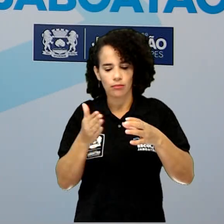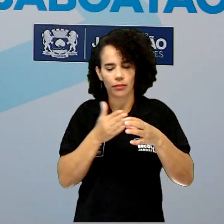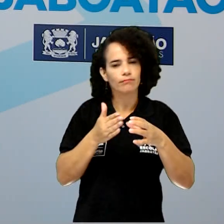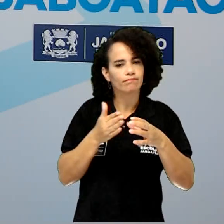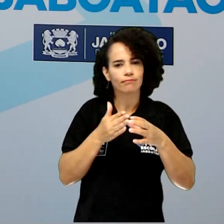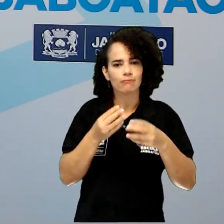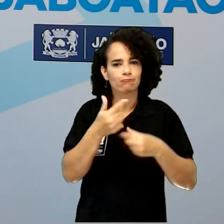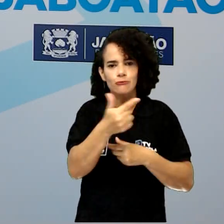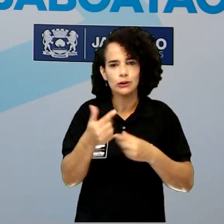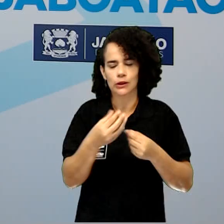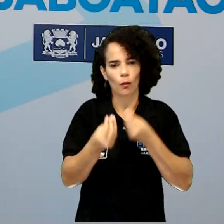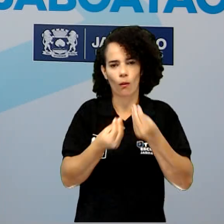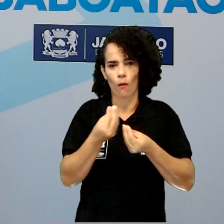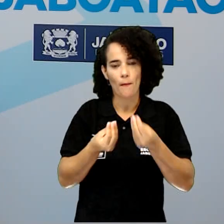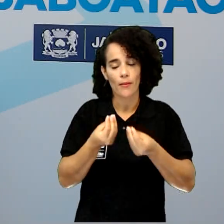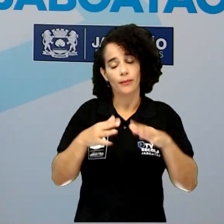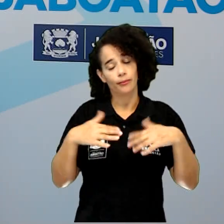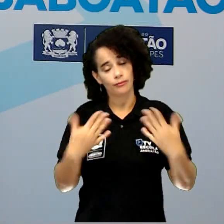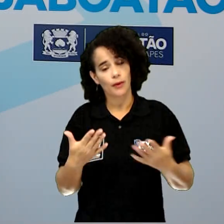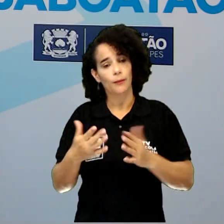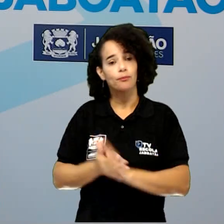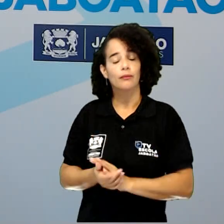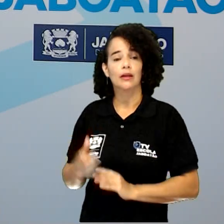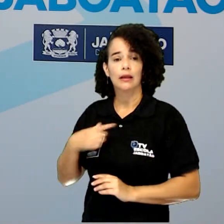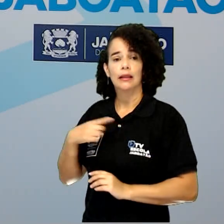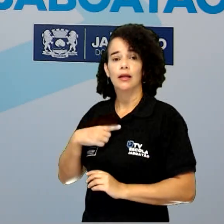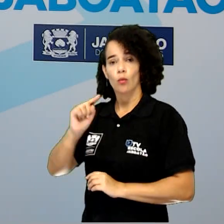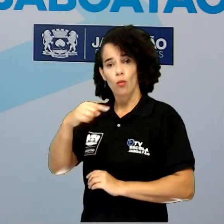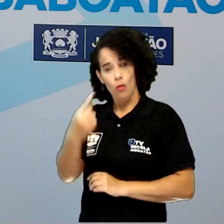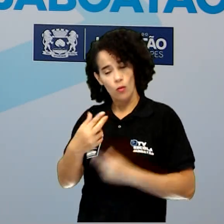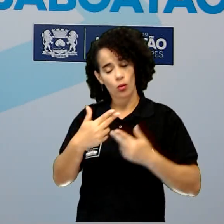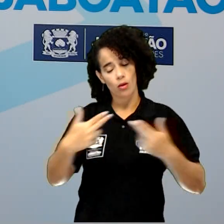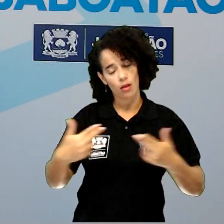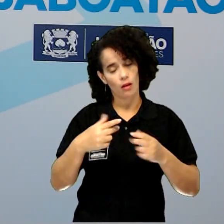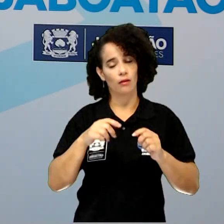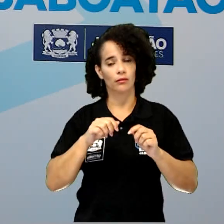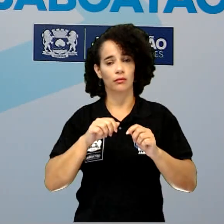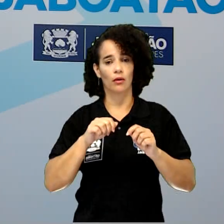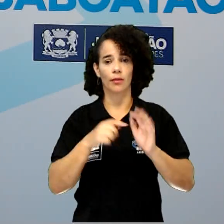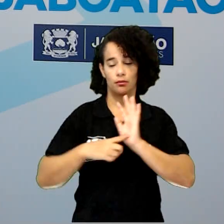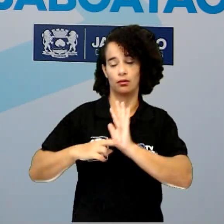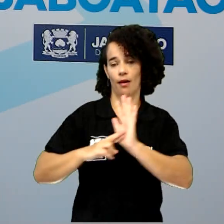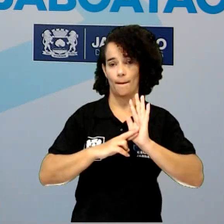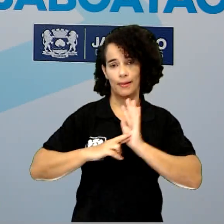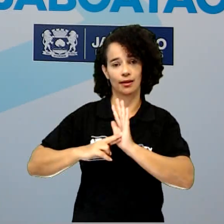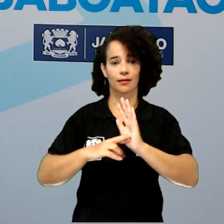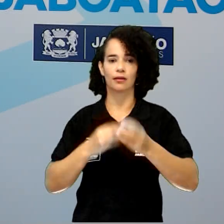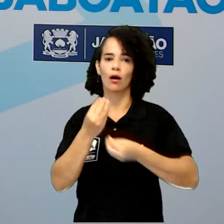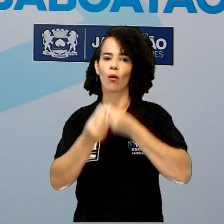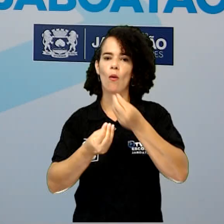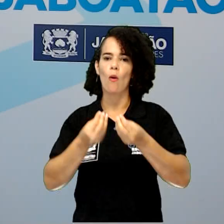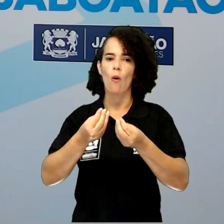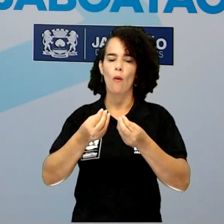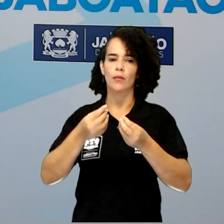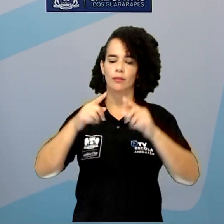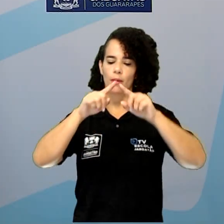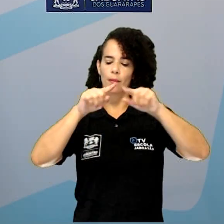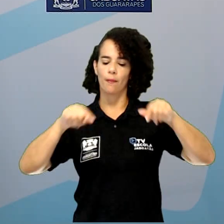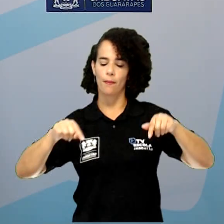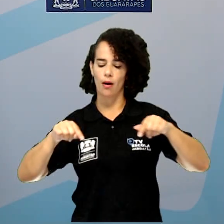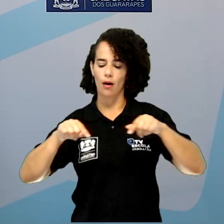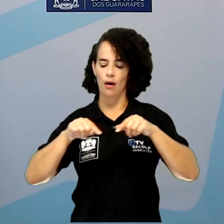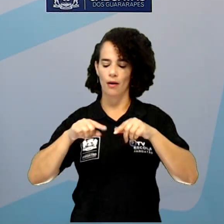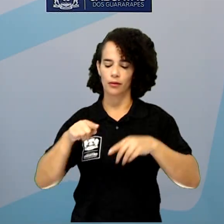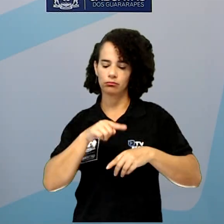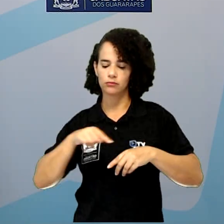vai ser maior, tá? Existe uma outra forma de representar esta parte. Seria a projeção cônica, onde eu pego o